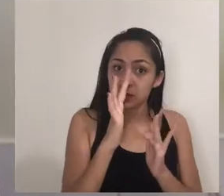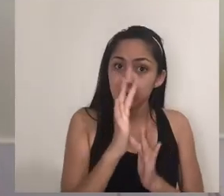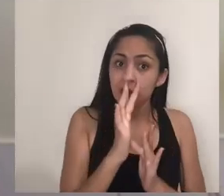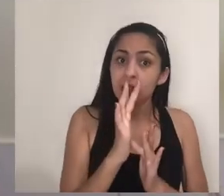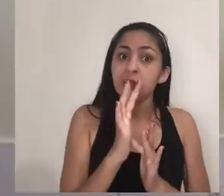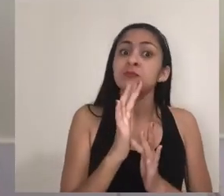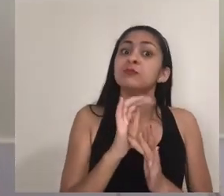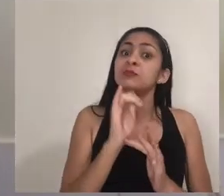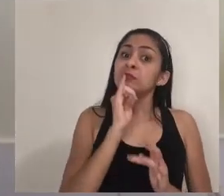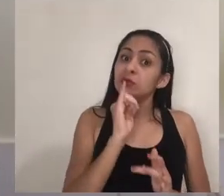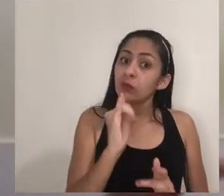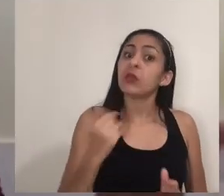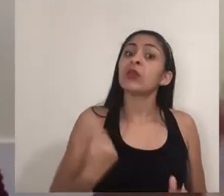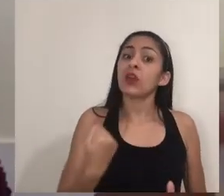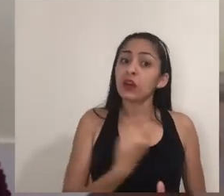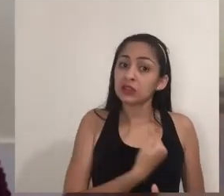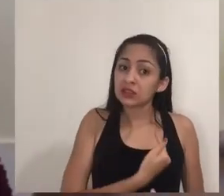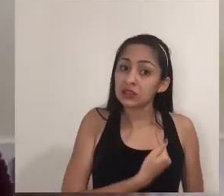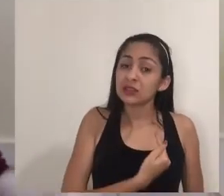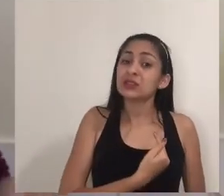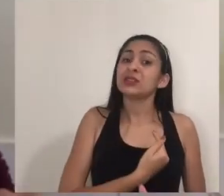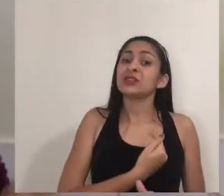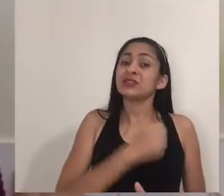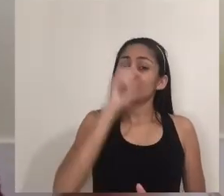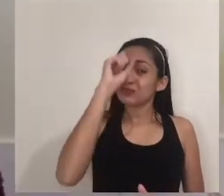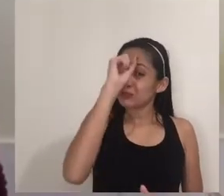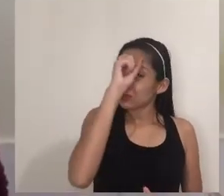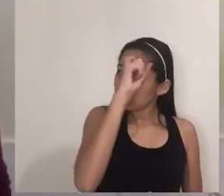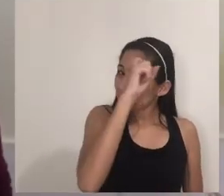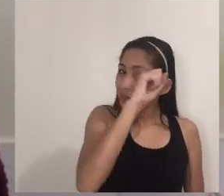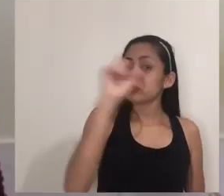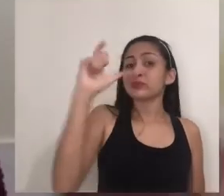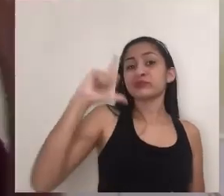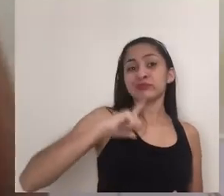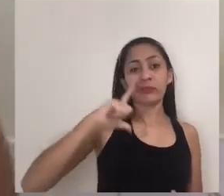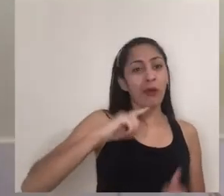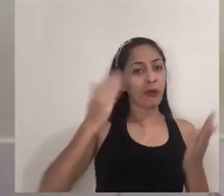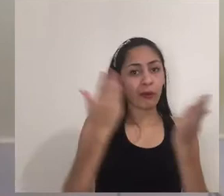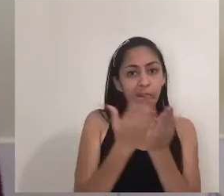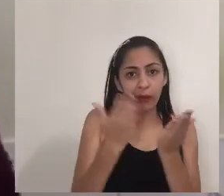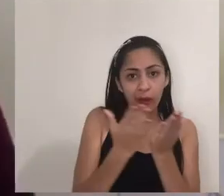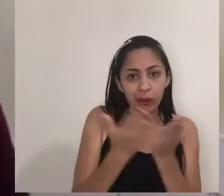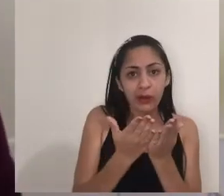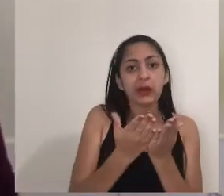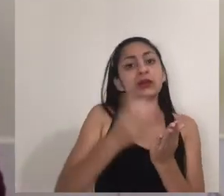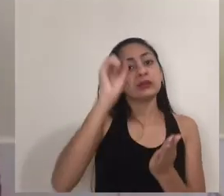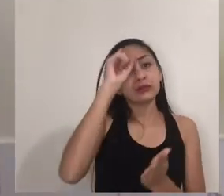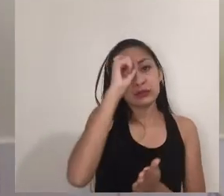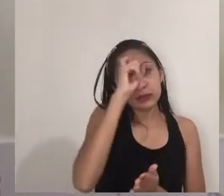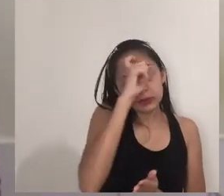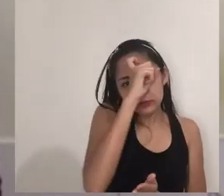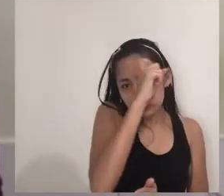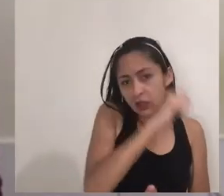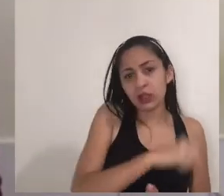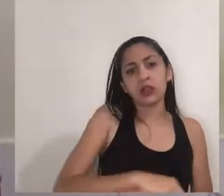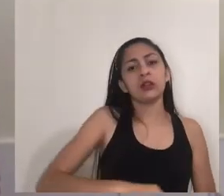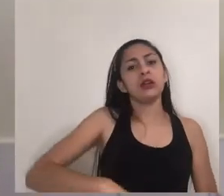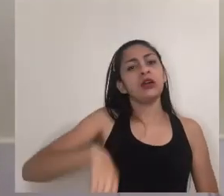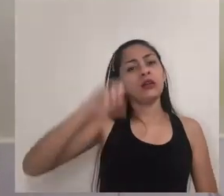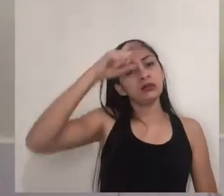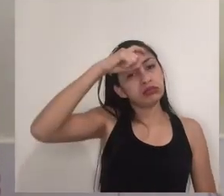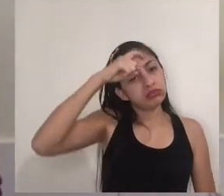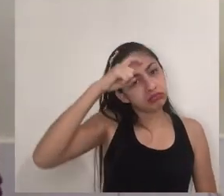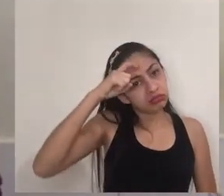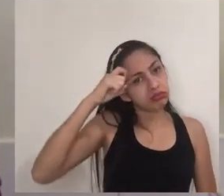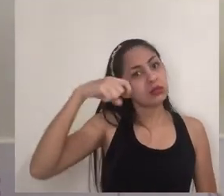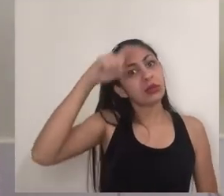falei aqui, na verdade a caminhada cristã é uma caminhada de renúncia. E em outro momento a gente vai observar que Jesus dizia que aquele